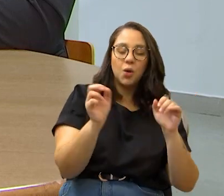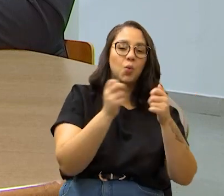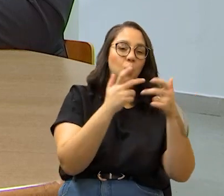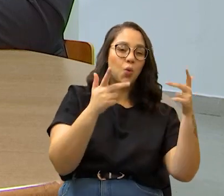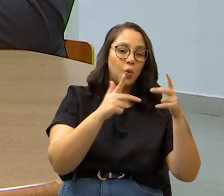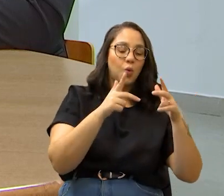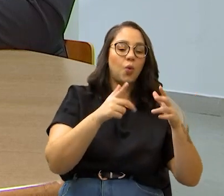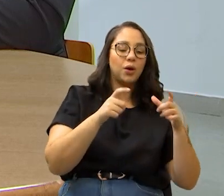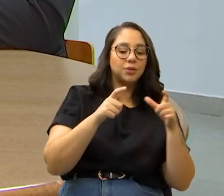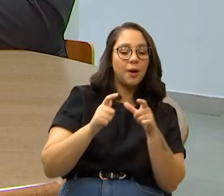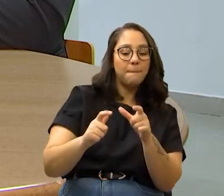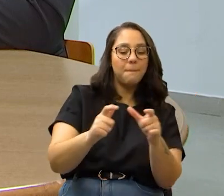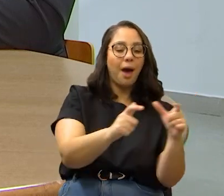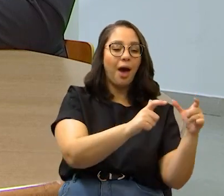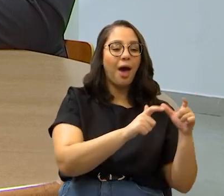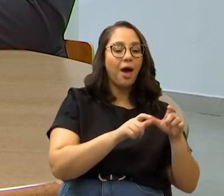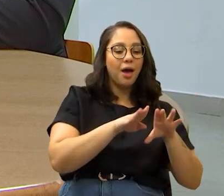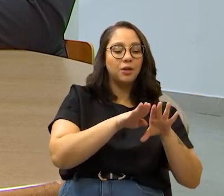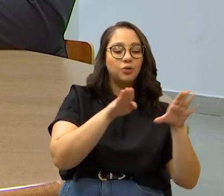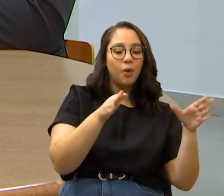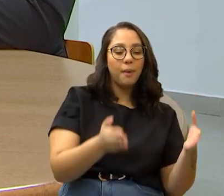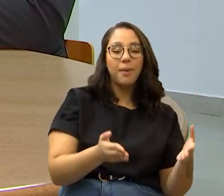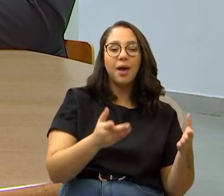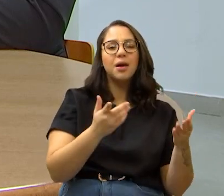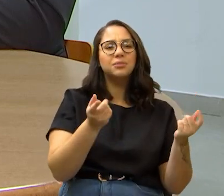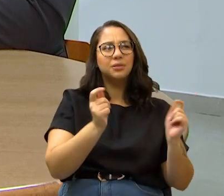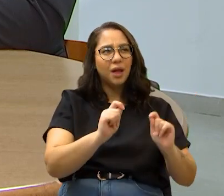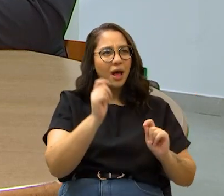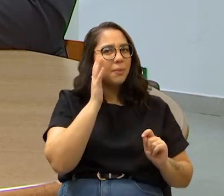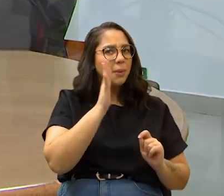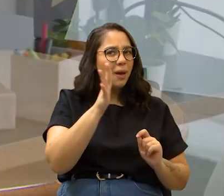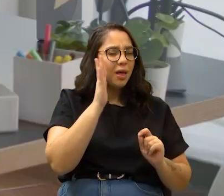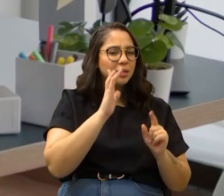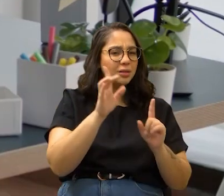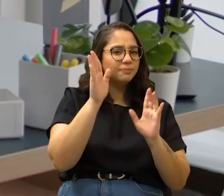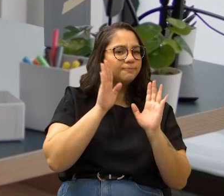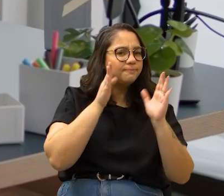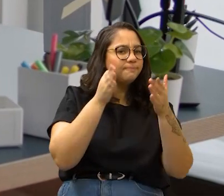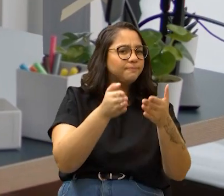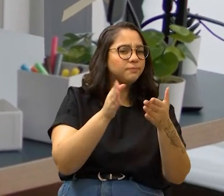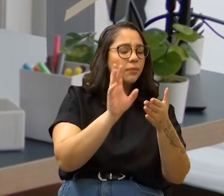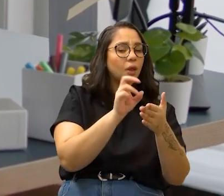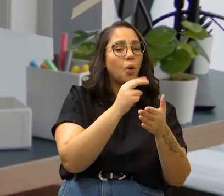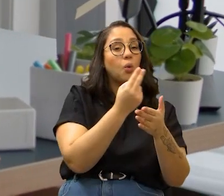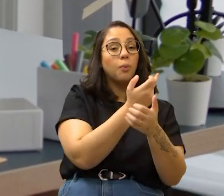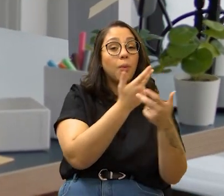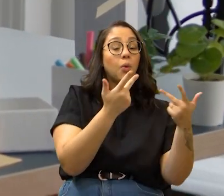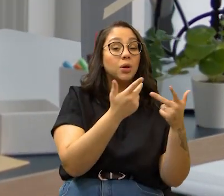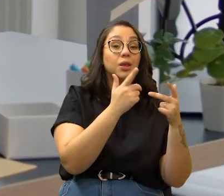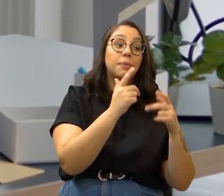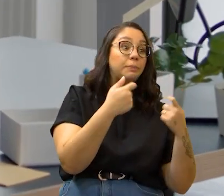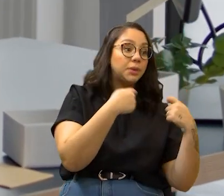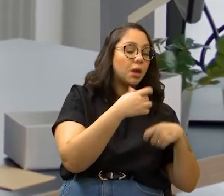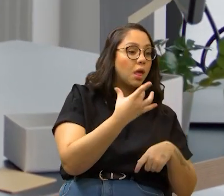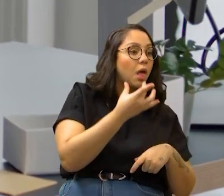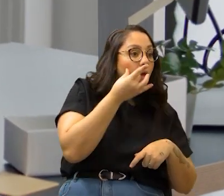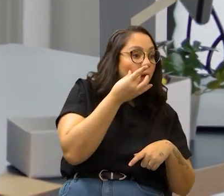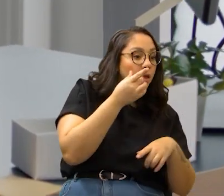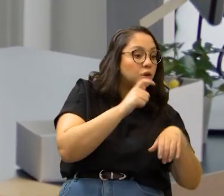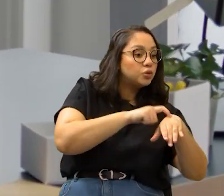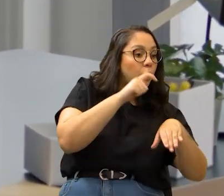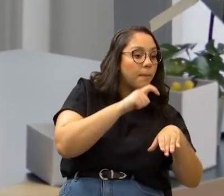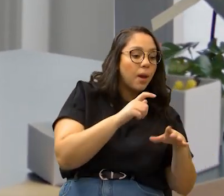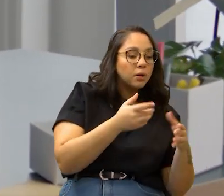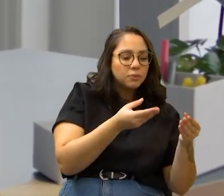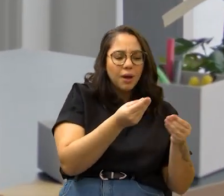decoração, coisa de mesa, será que vale a pena o casal pensar nesse sentido? Ou algo que você possa ver